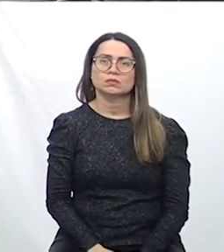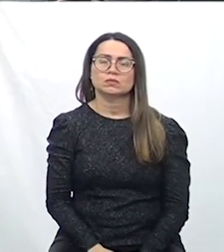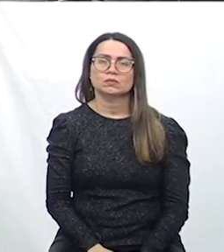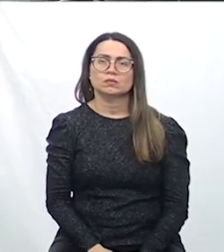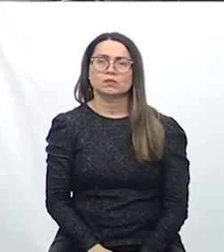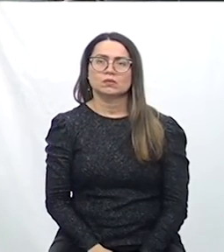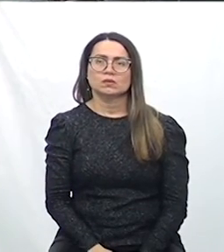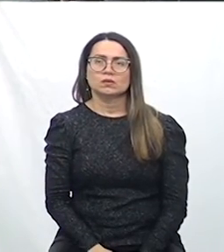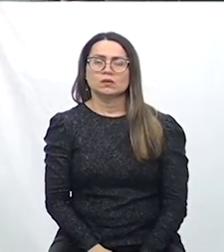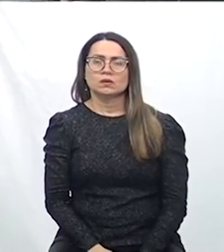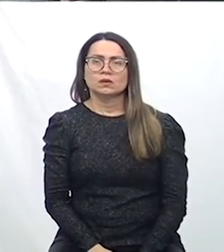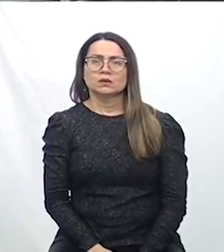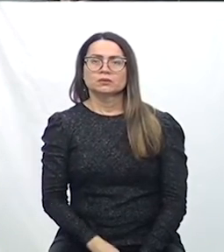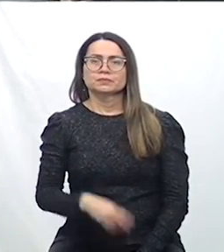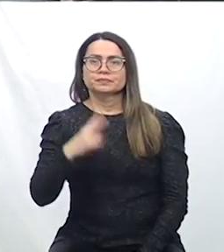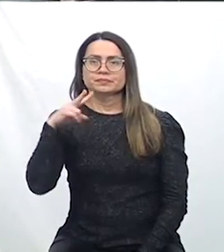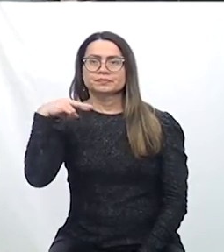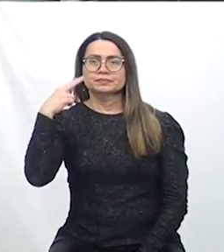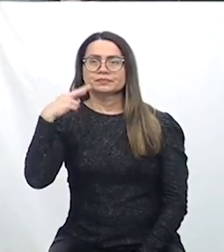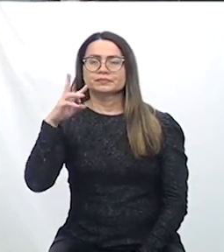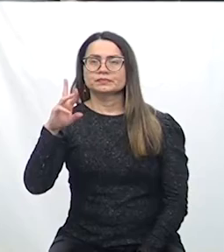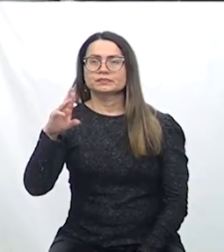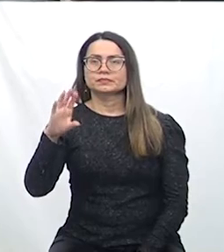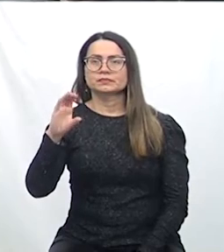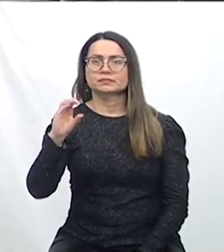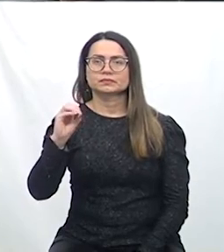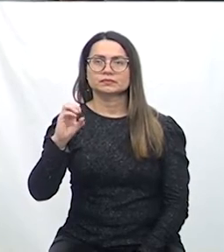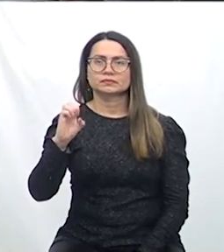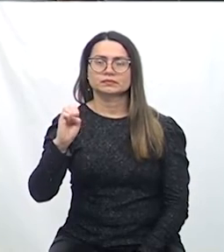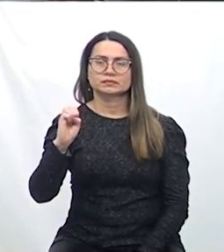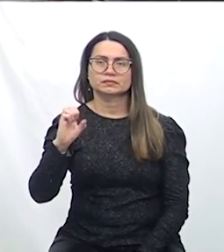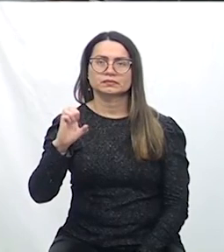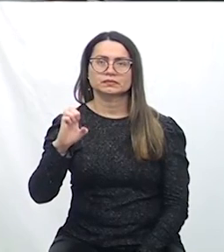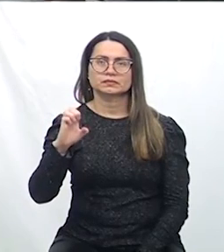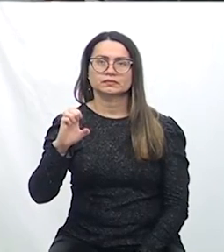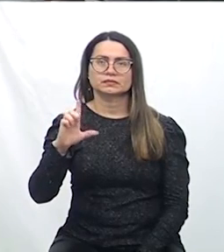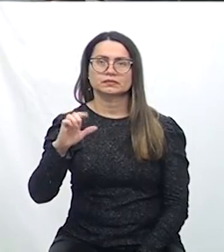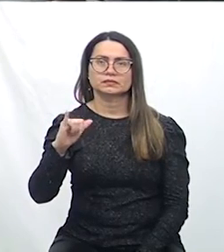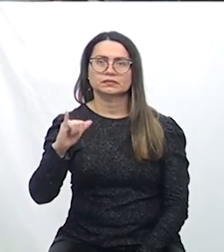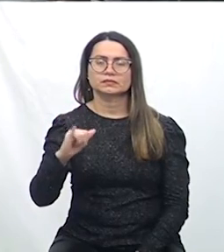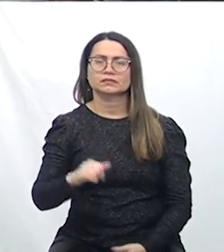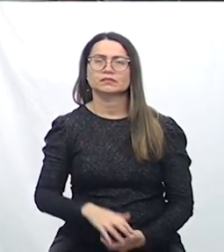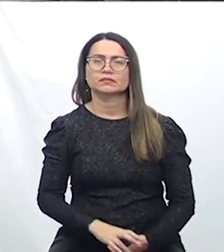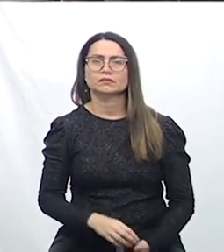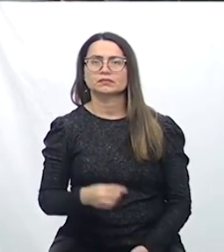Com a palavra a vereadora Roseli De Luca, que dispõe de 3 minutos e meio.